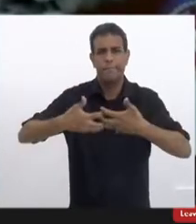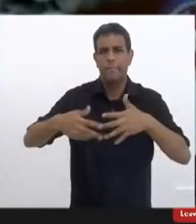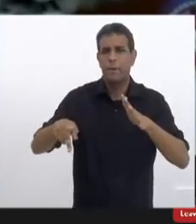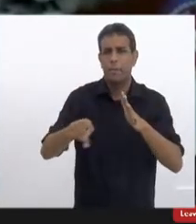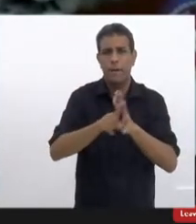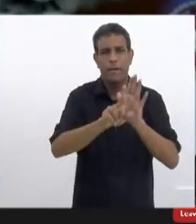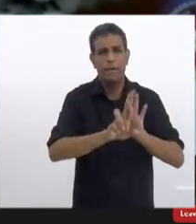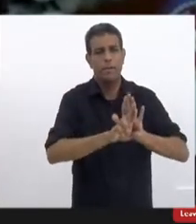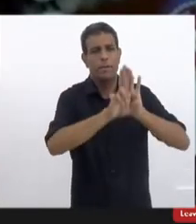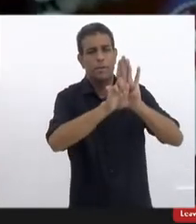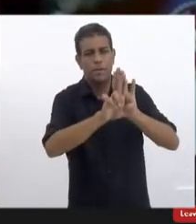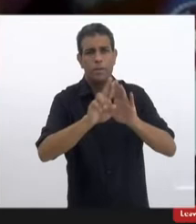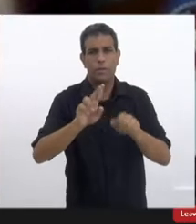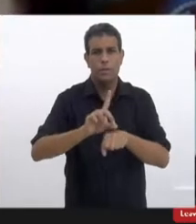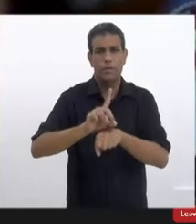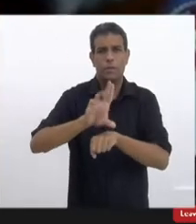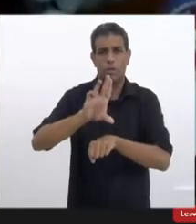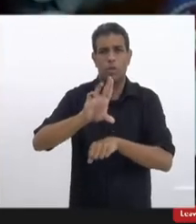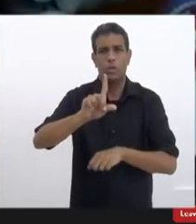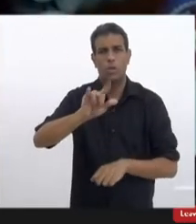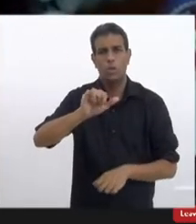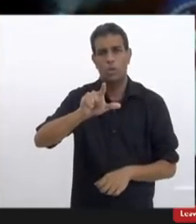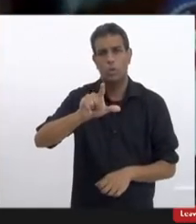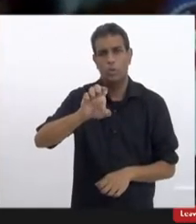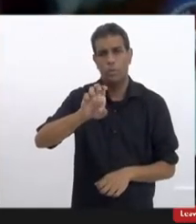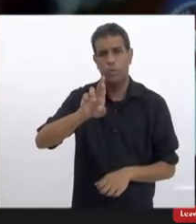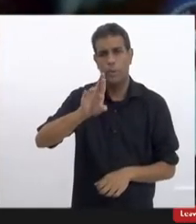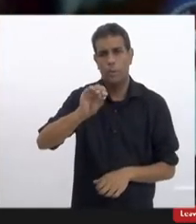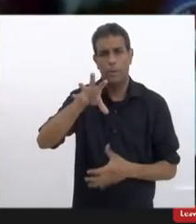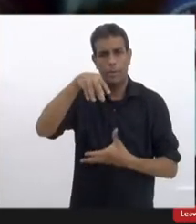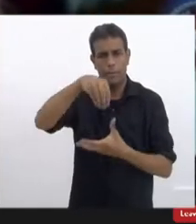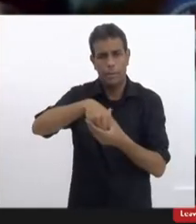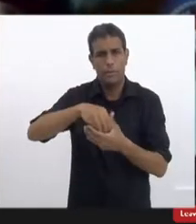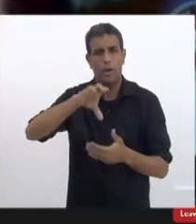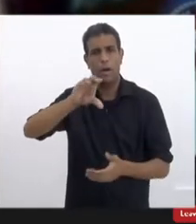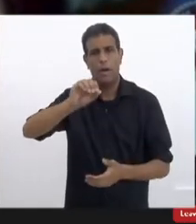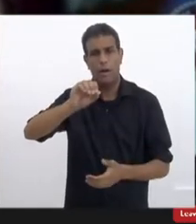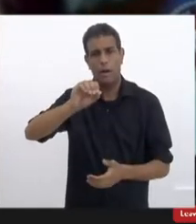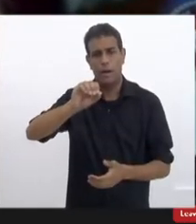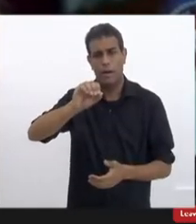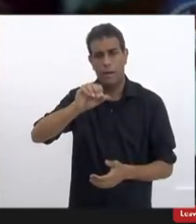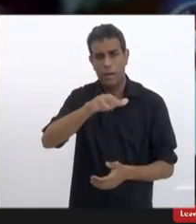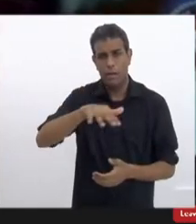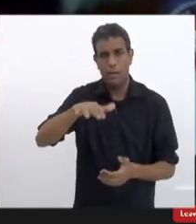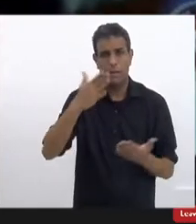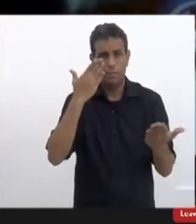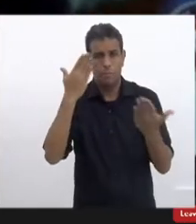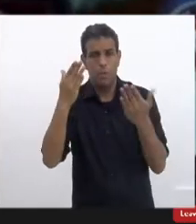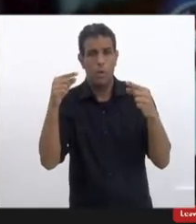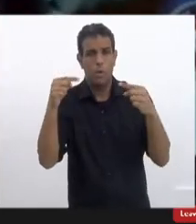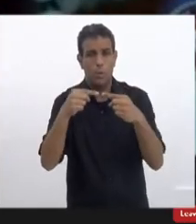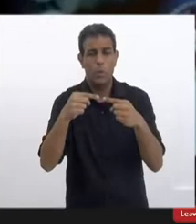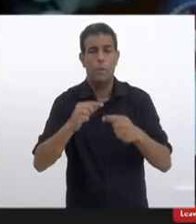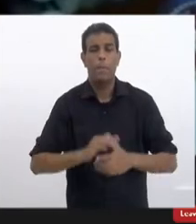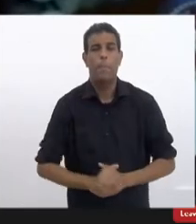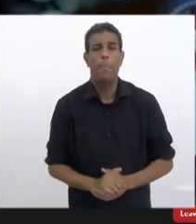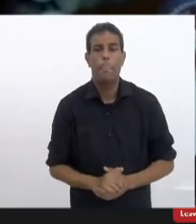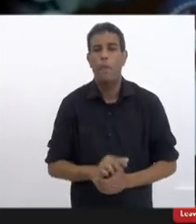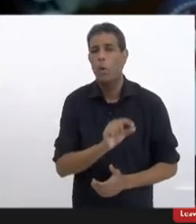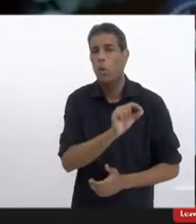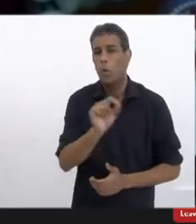representando o Dr. José Roberto Paredes, coordenador do CAUC, do Centro de Apoio dos Procuradores de Justiça,